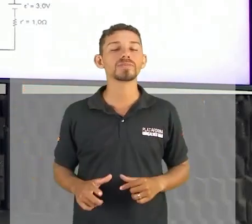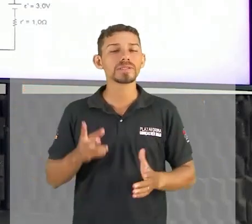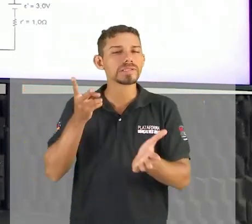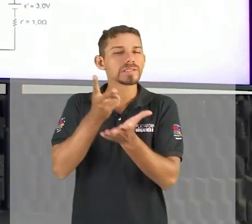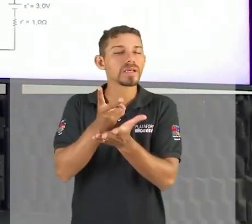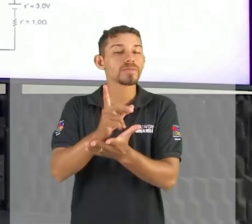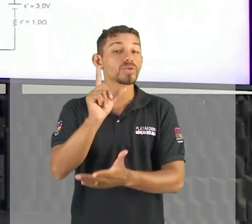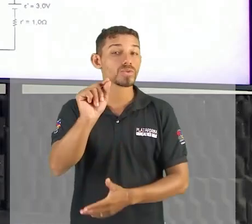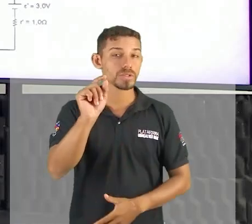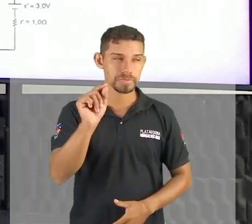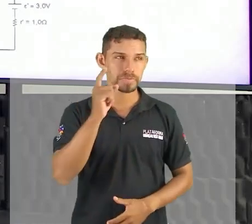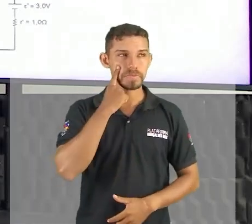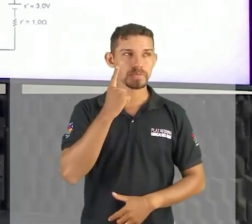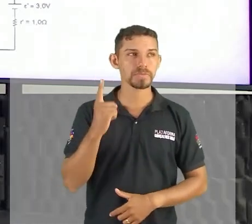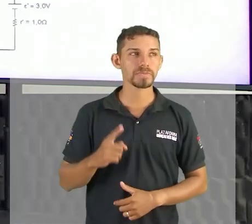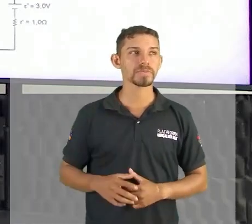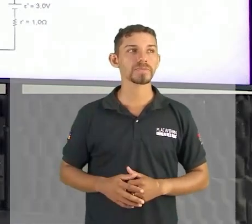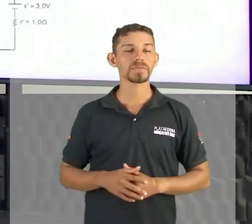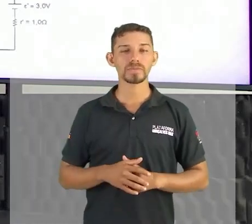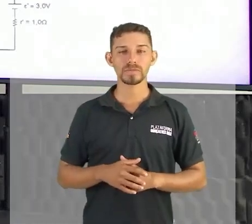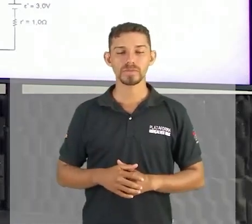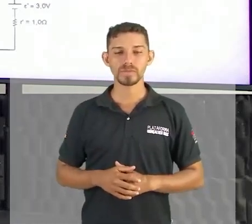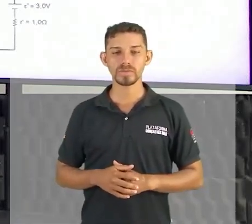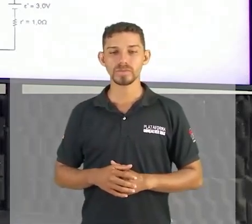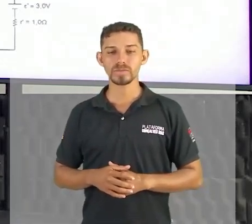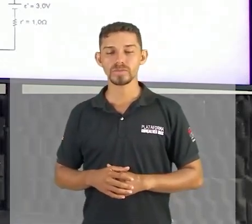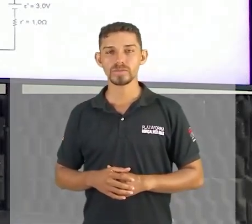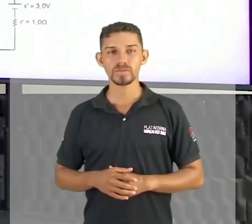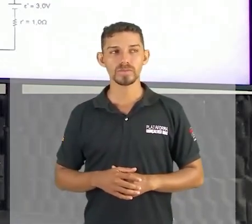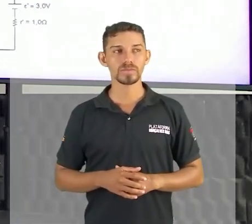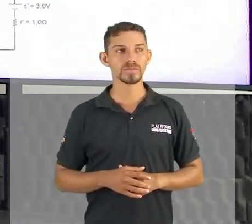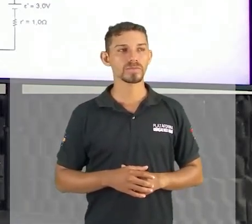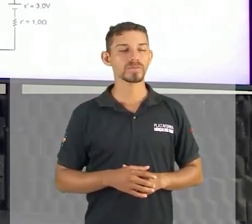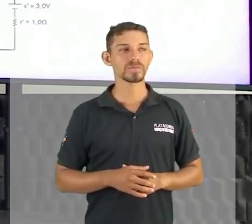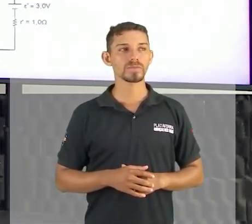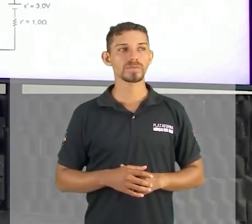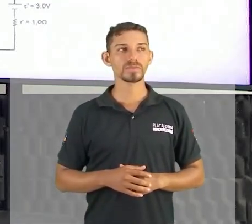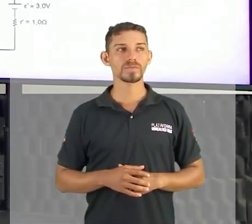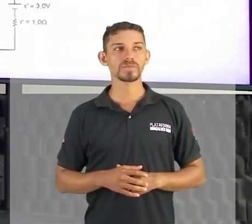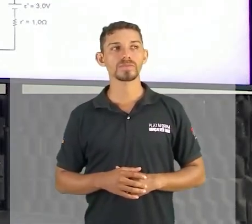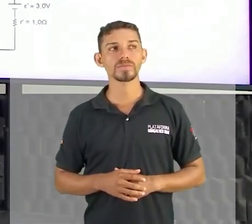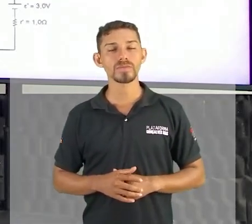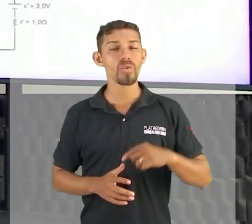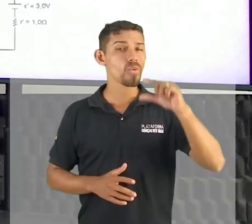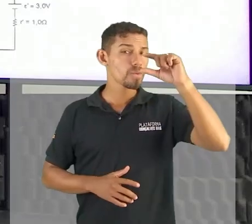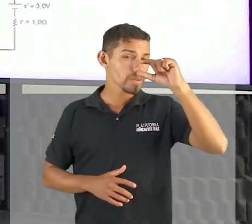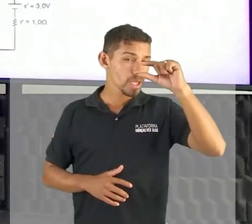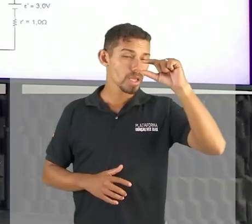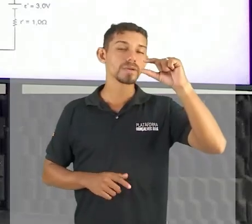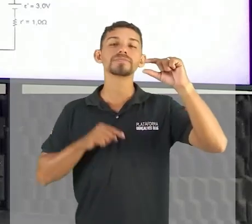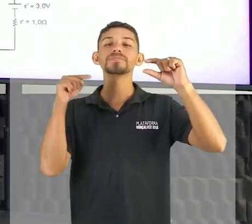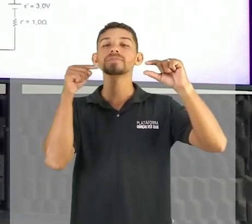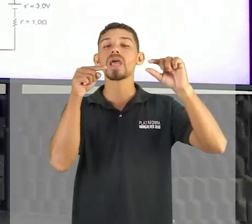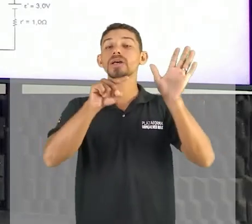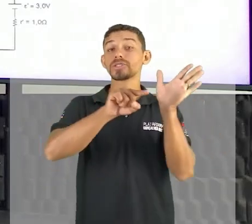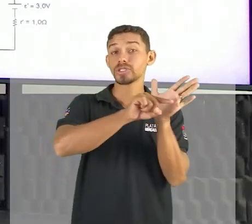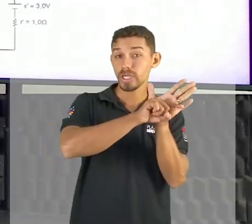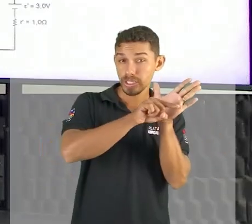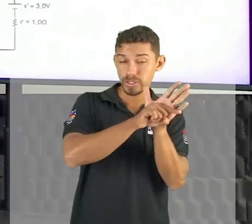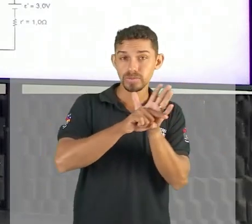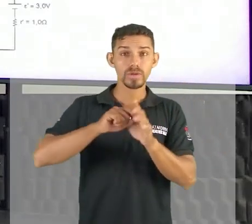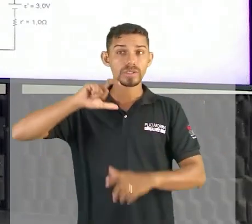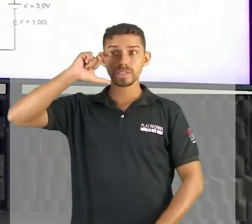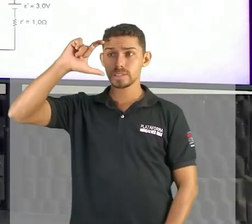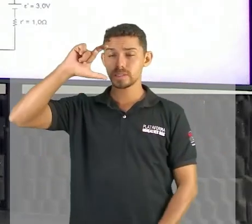sempre é o seguinte ó o traço fazer de vermelho aqui ó o traço pequeno é o polo negativo o